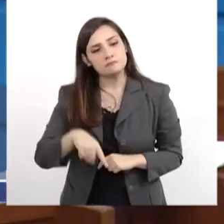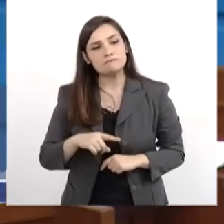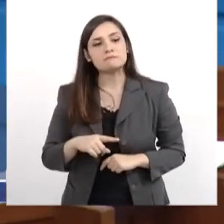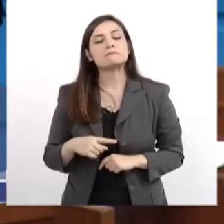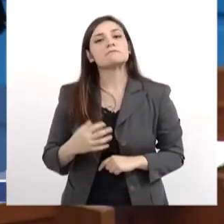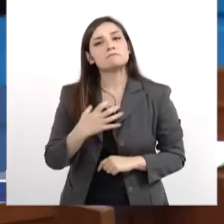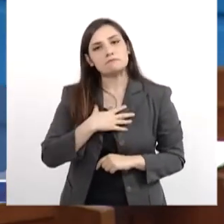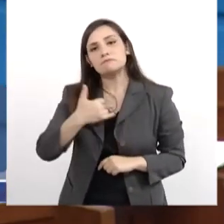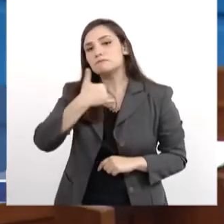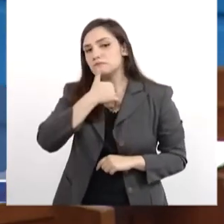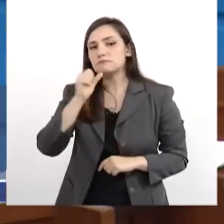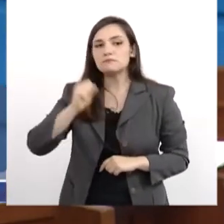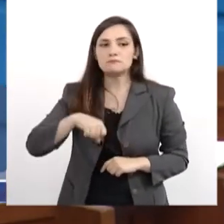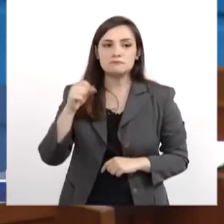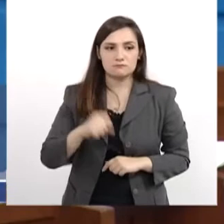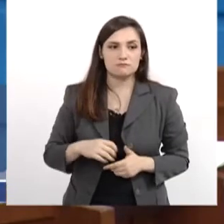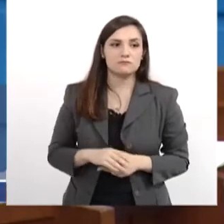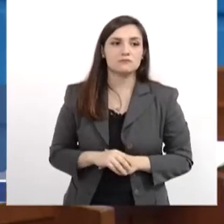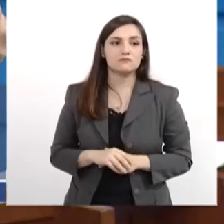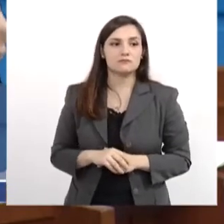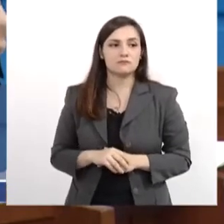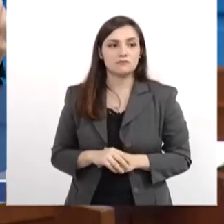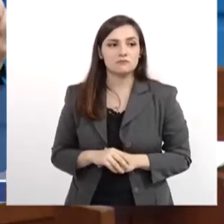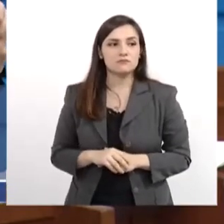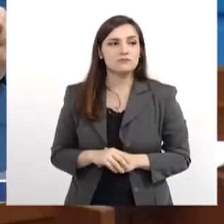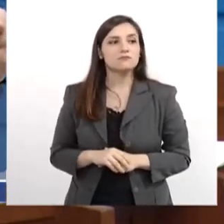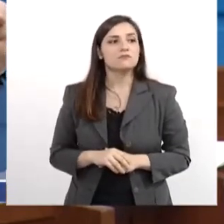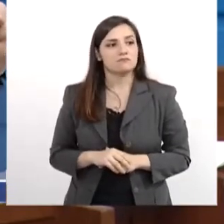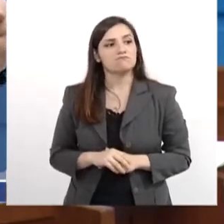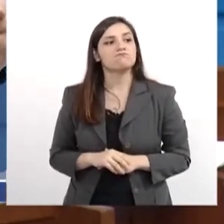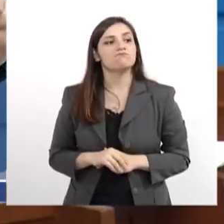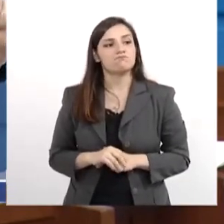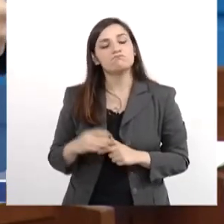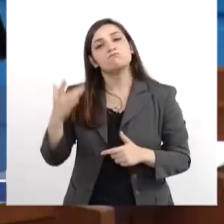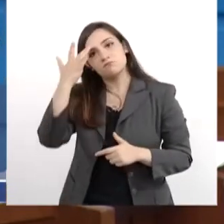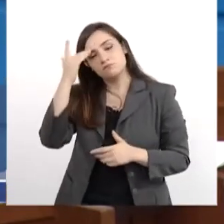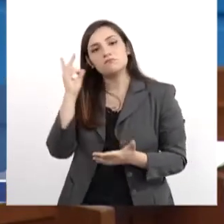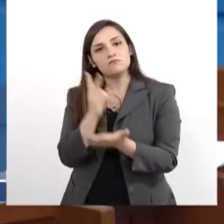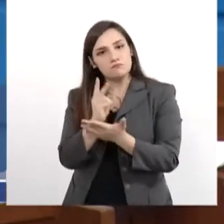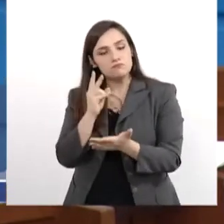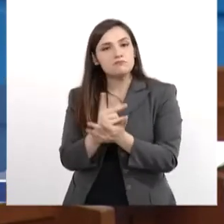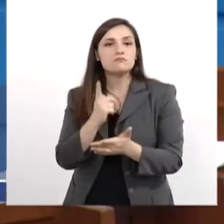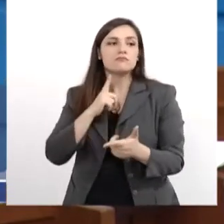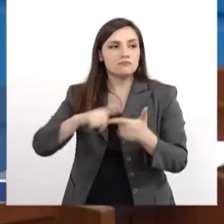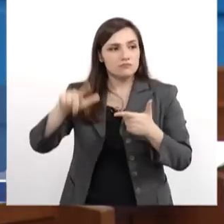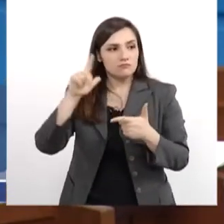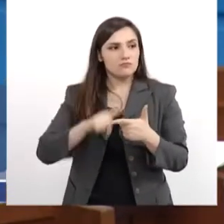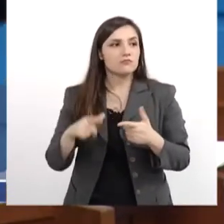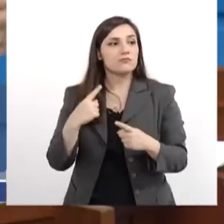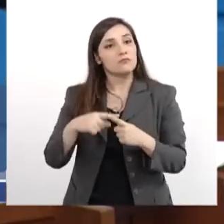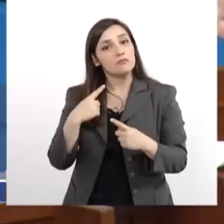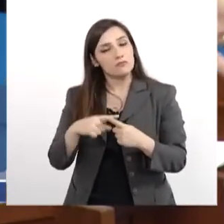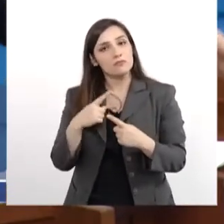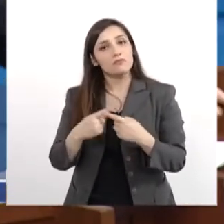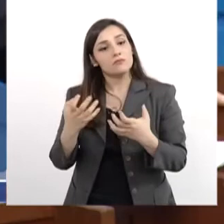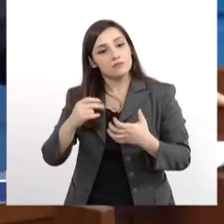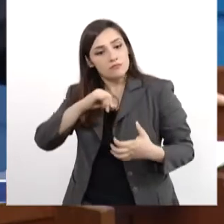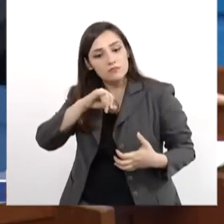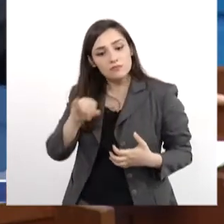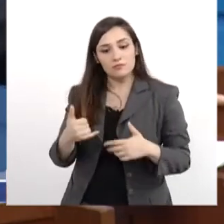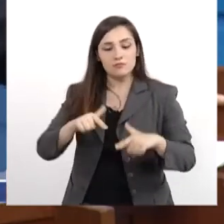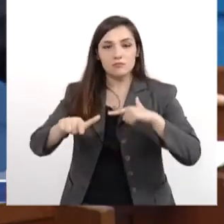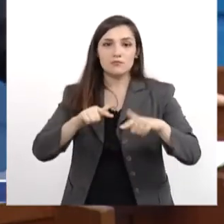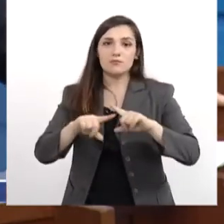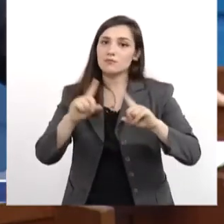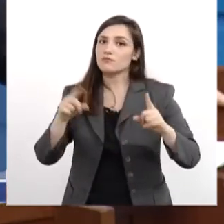as pessoas enfrentam com frequência, né, na busca de uma oportunidade de